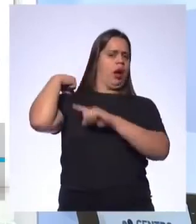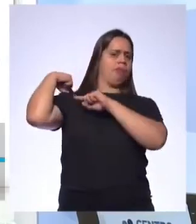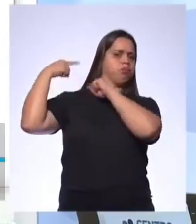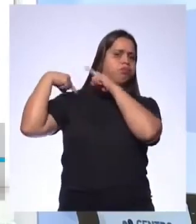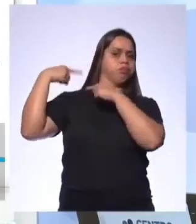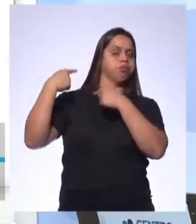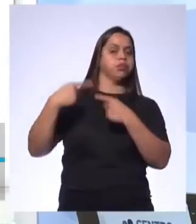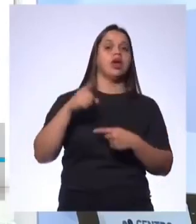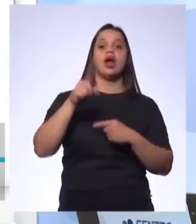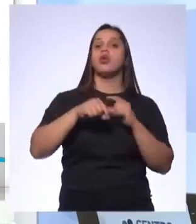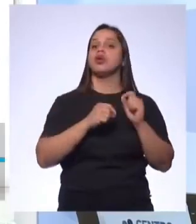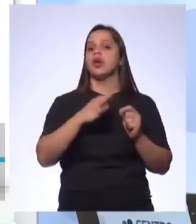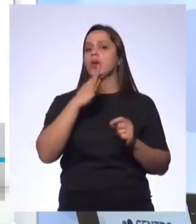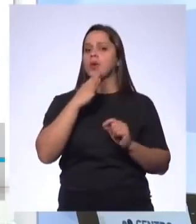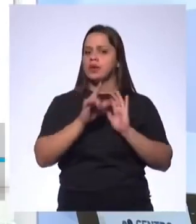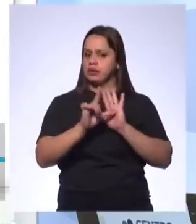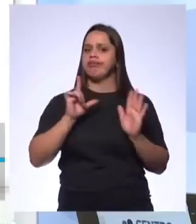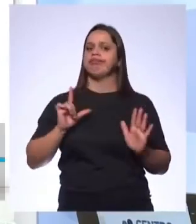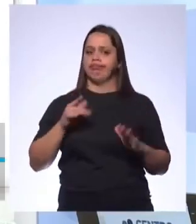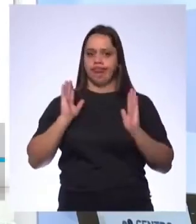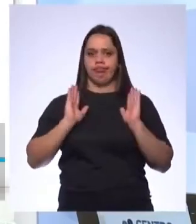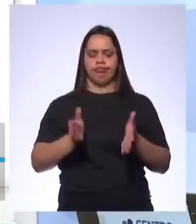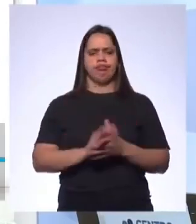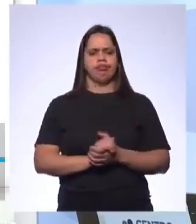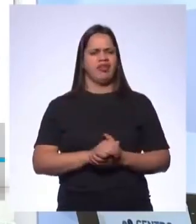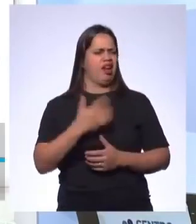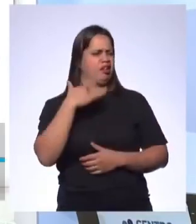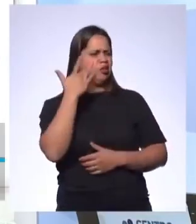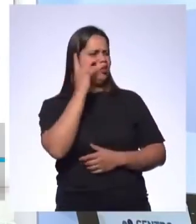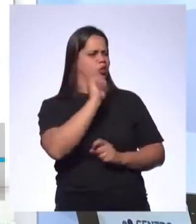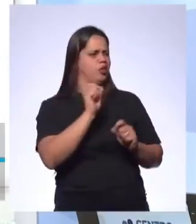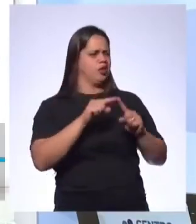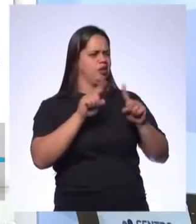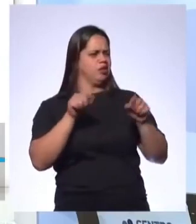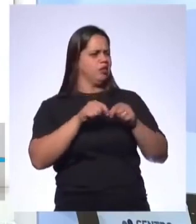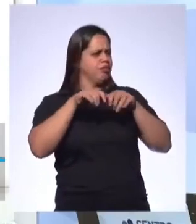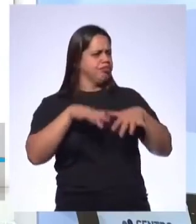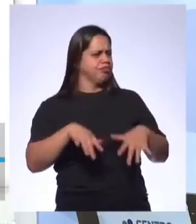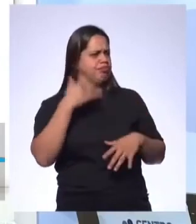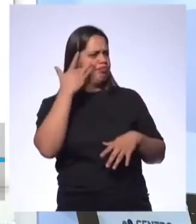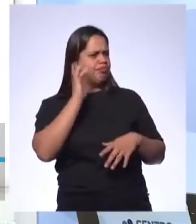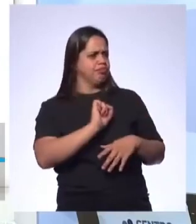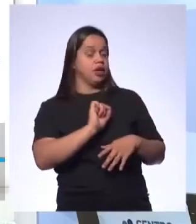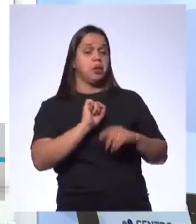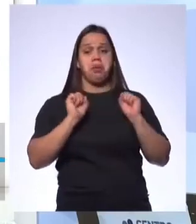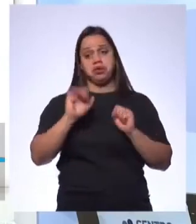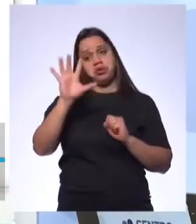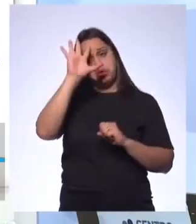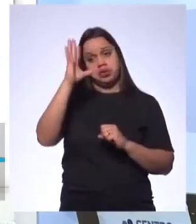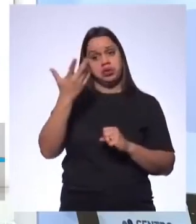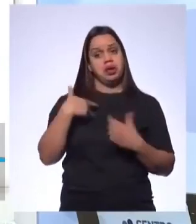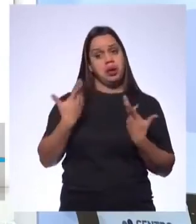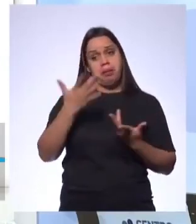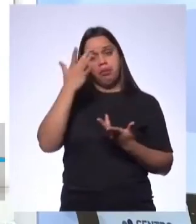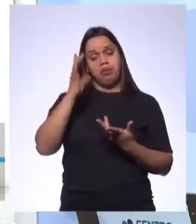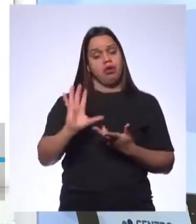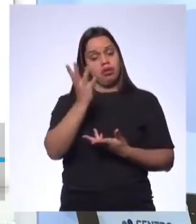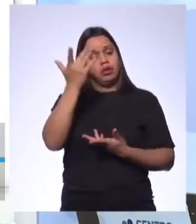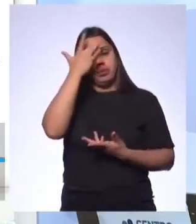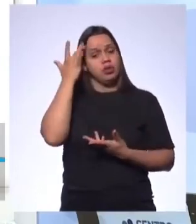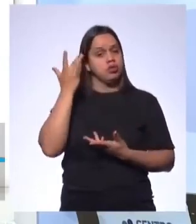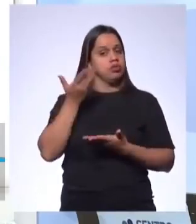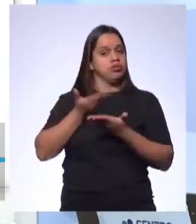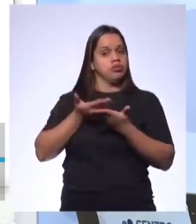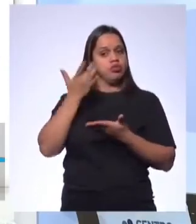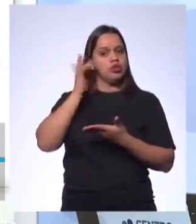Isso é conhecimento prévio. Então, eu não sei o que é uma árvore genealógica. Pode ser que alguém não saiba, mas isso já foi estudado na